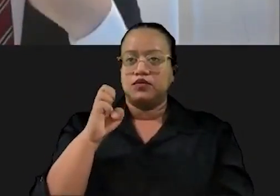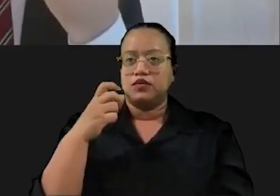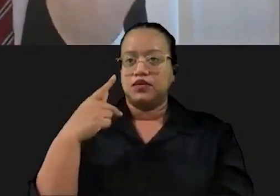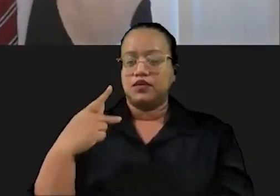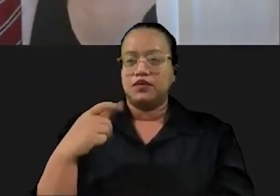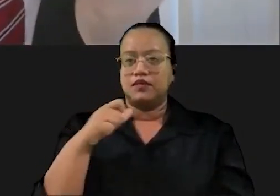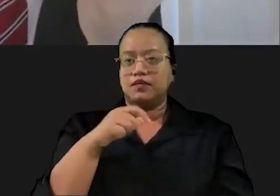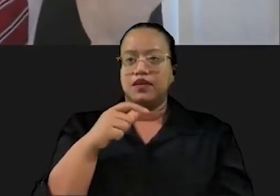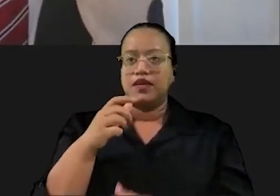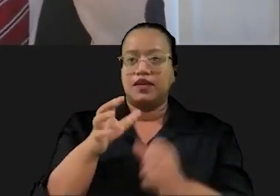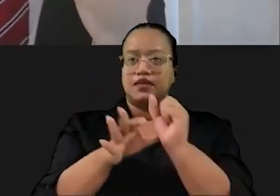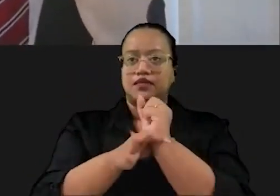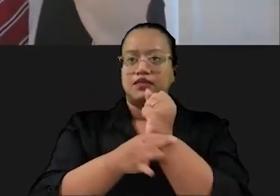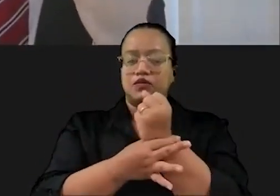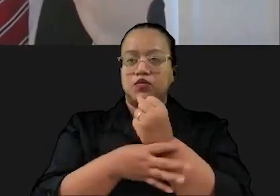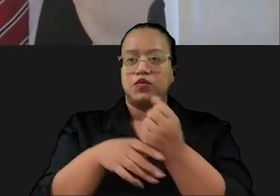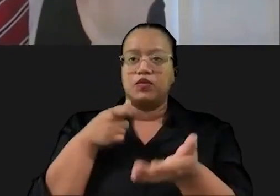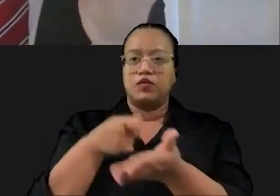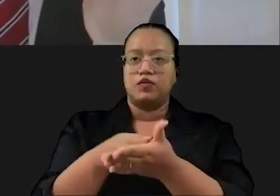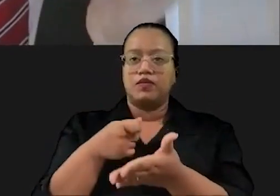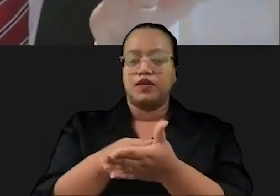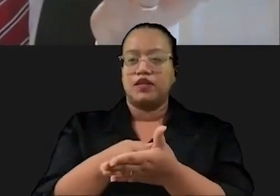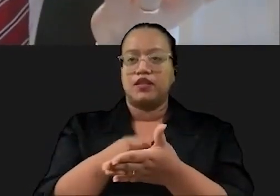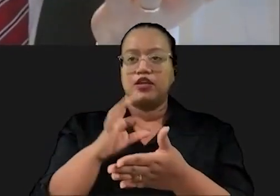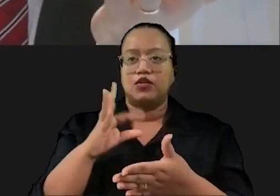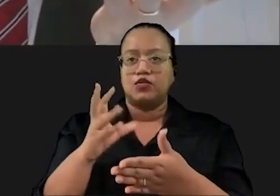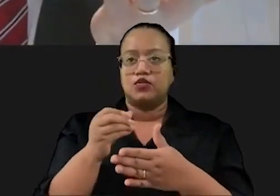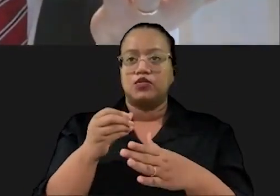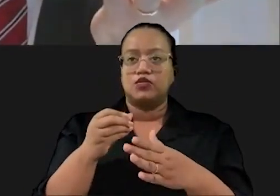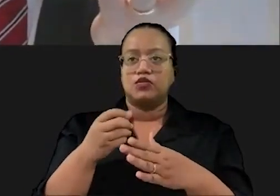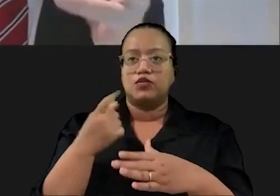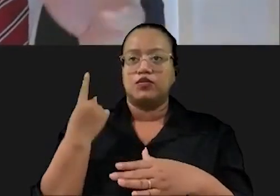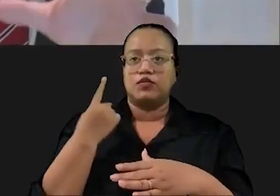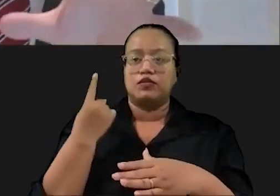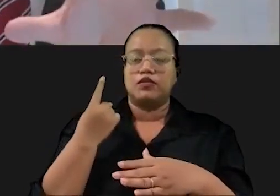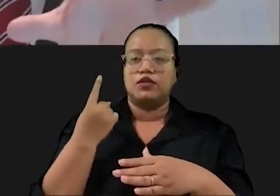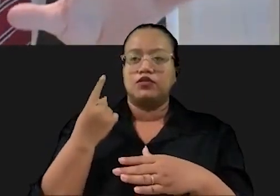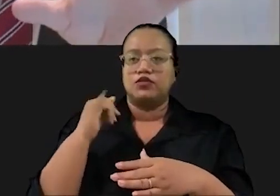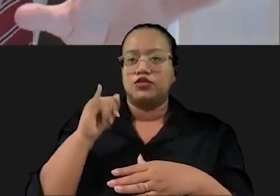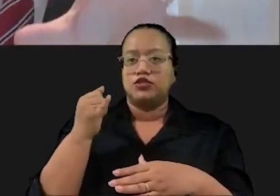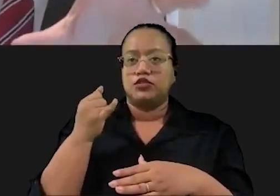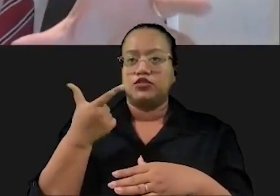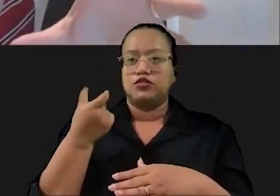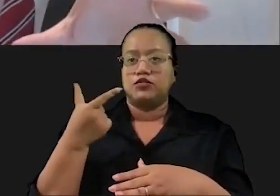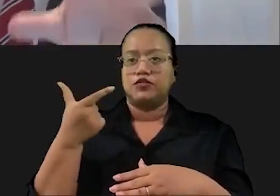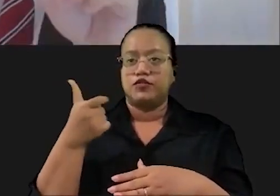de janeiro de 2021, fazendo com que a competência dos processos, né,